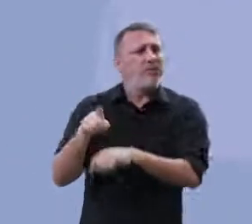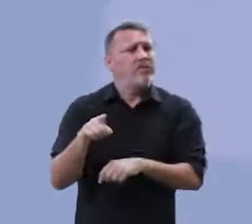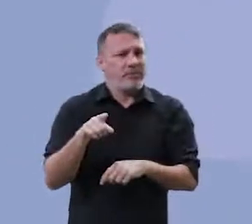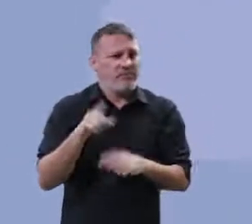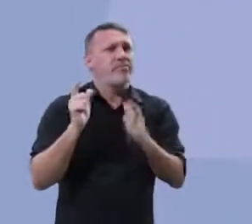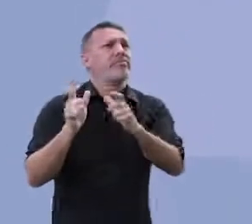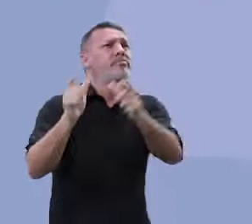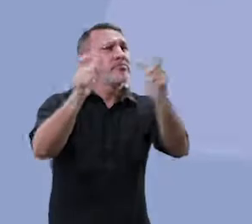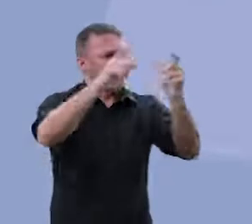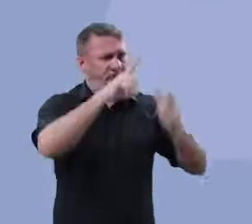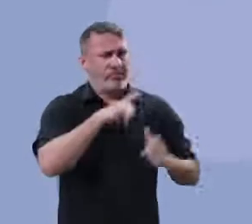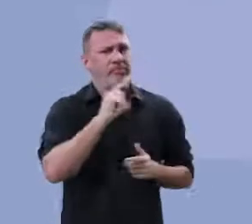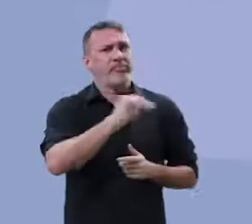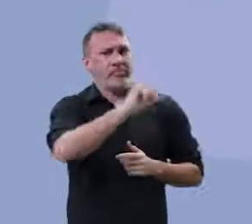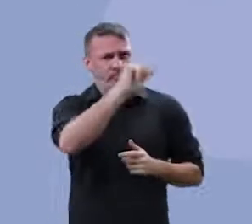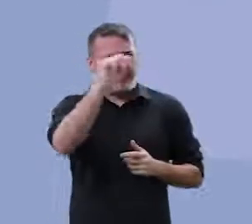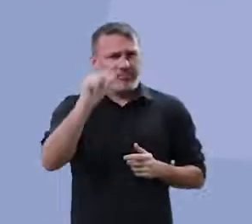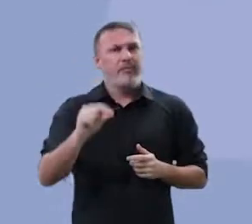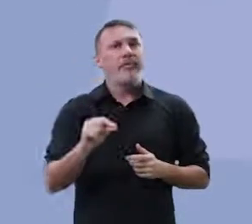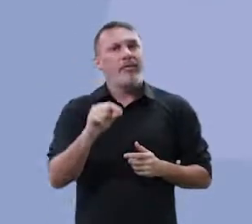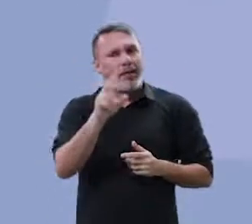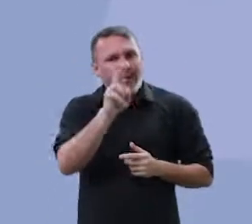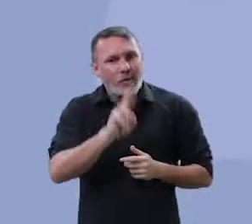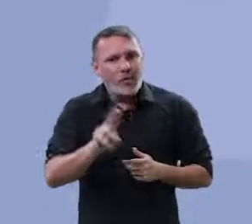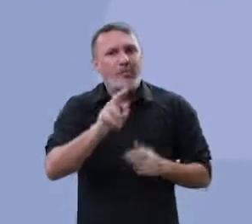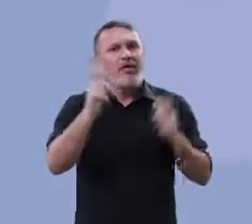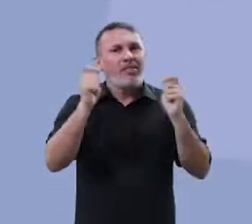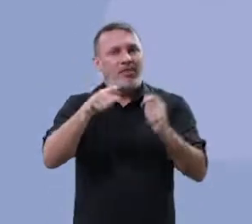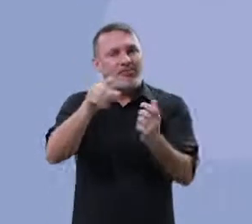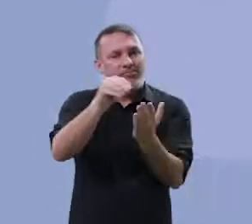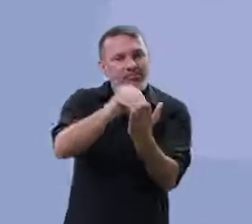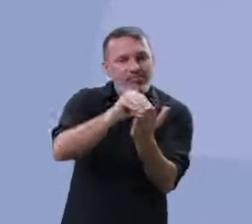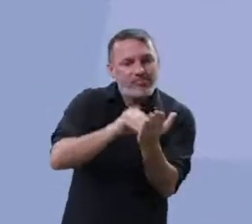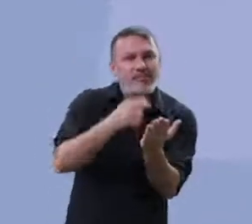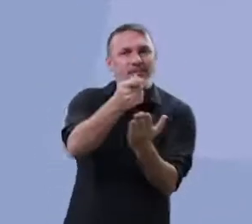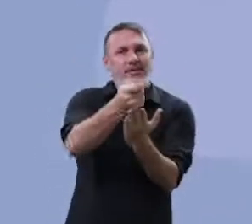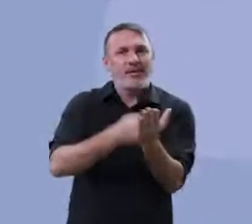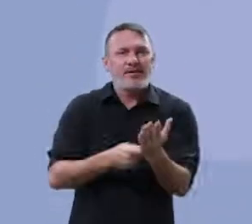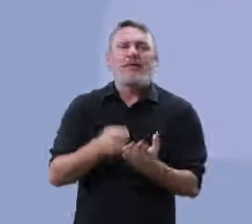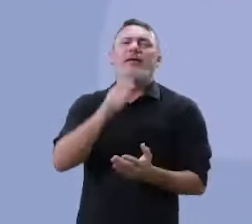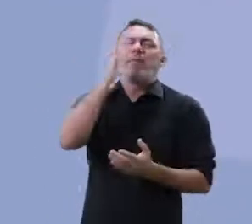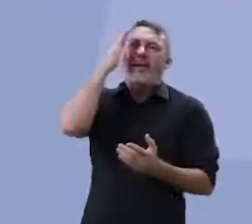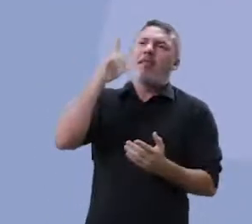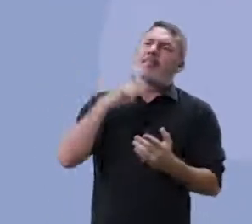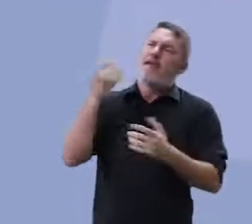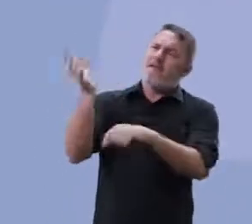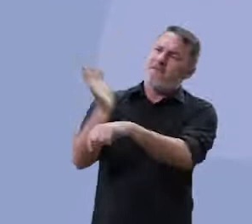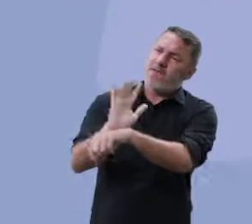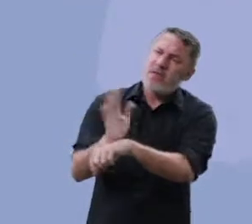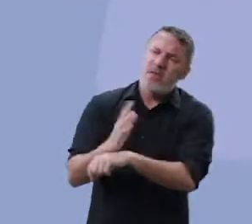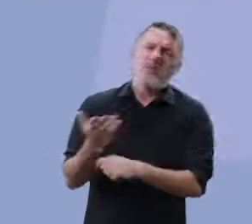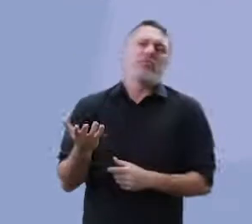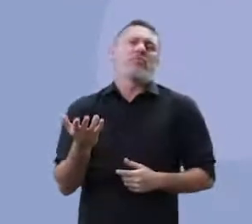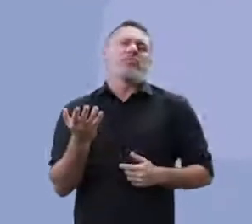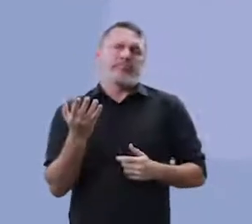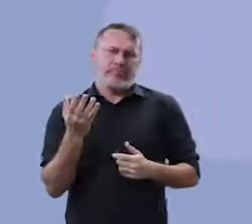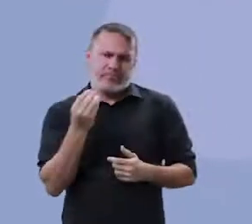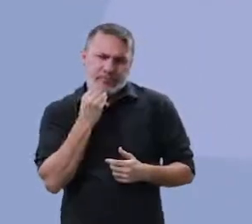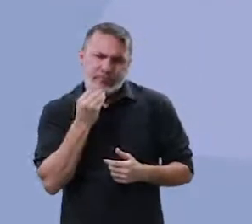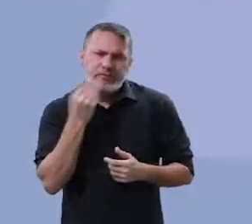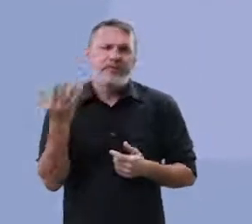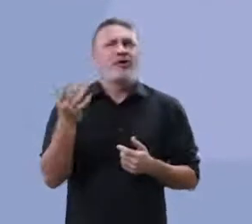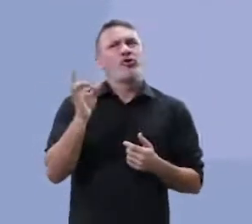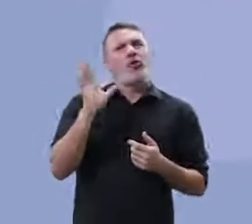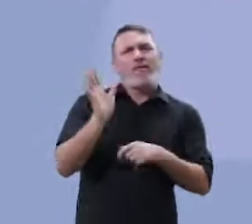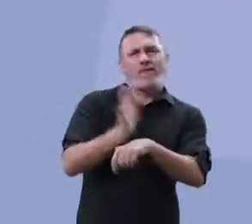Ele também está na realidade. Olha que bacana você usar isso aí. Mostrar que, por mais que esteja no filme, quem dera,